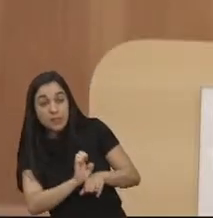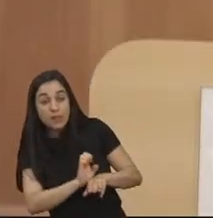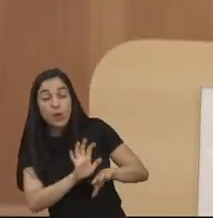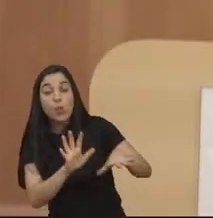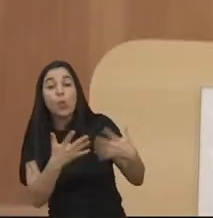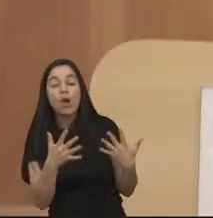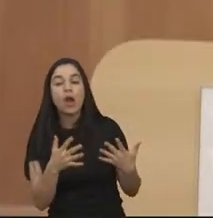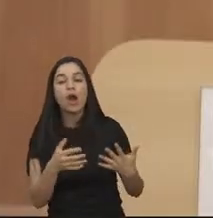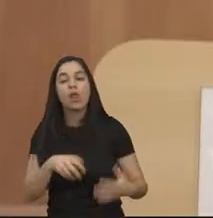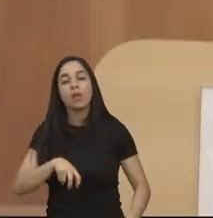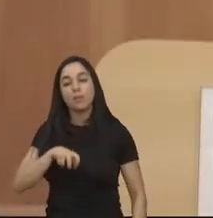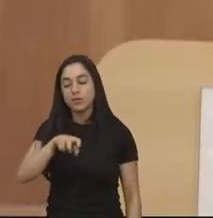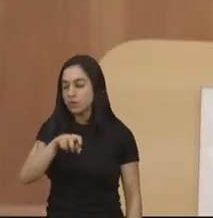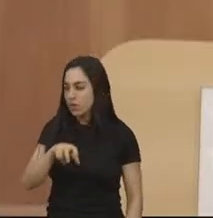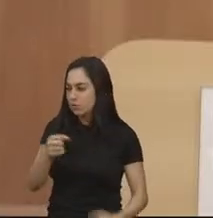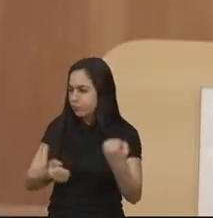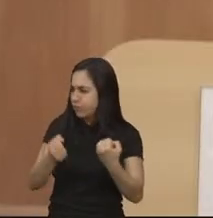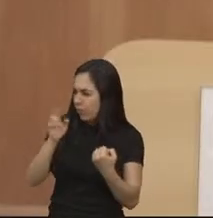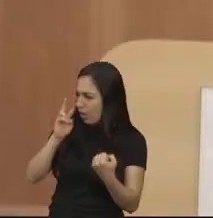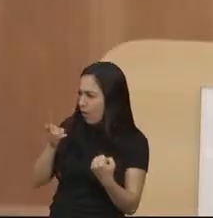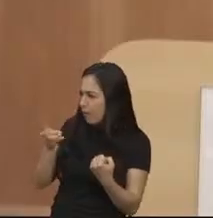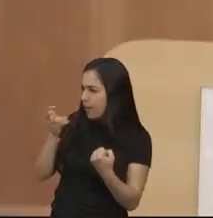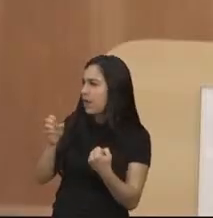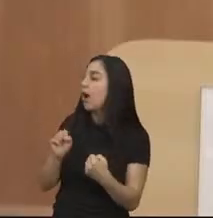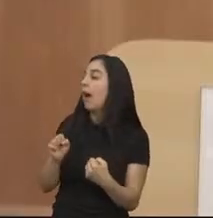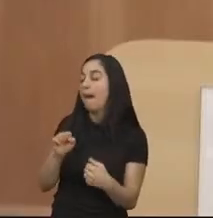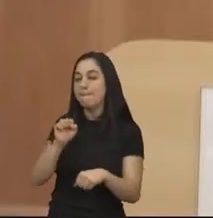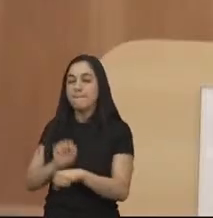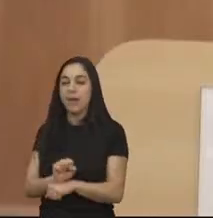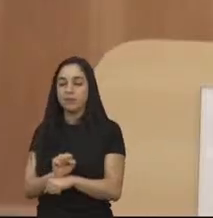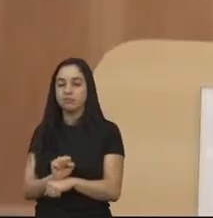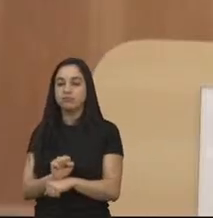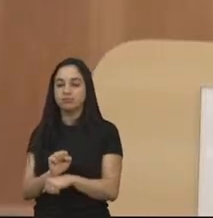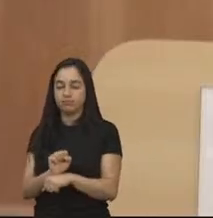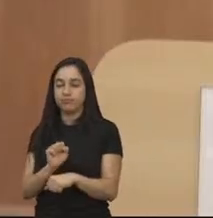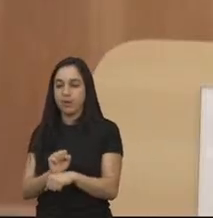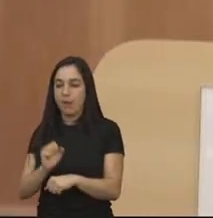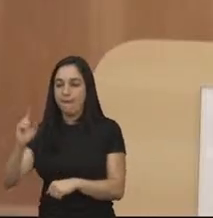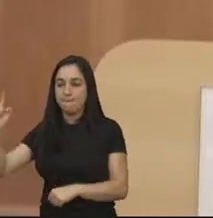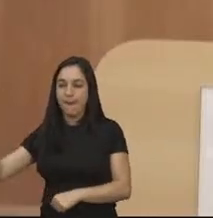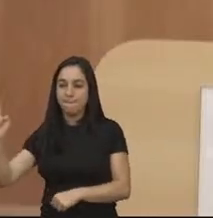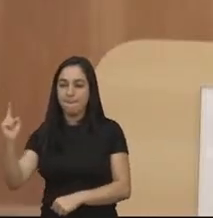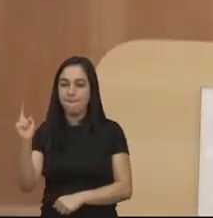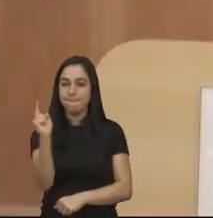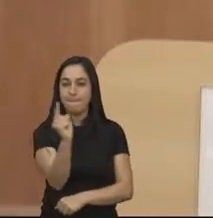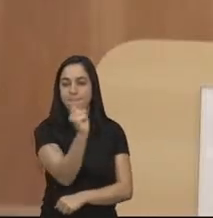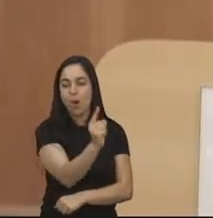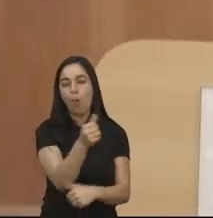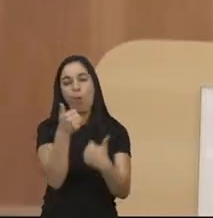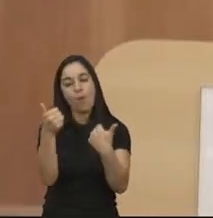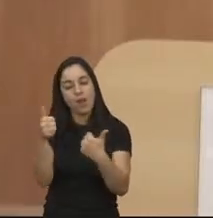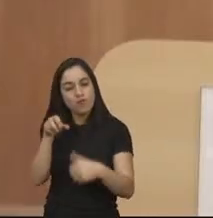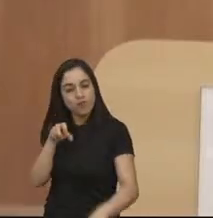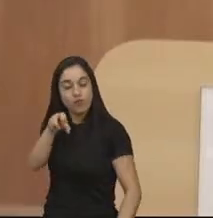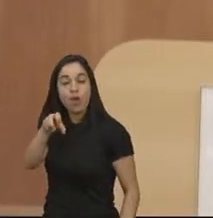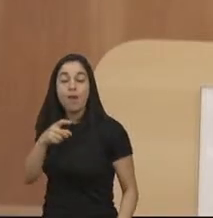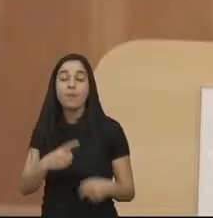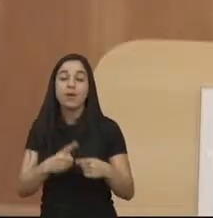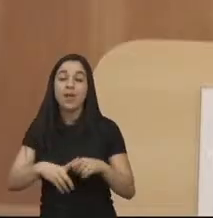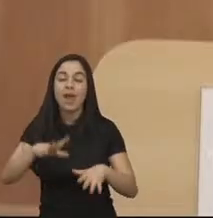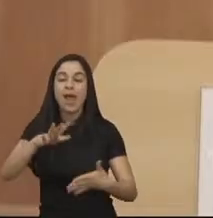possa visualizar. Porque acontece muito também, às vezes, o pedestre parar, está no